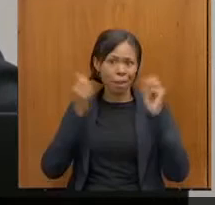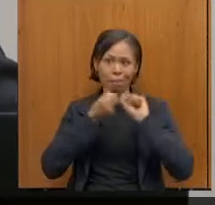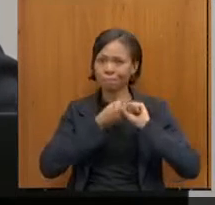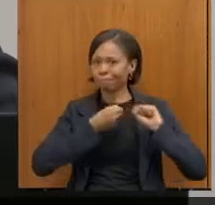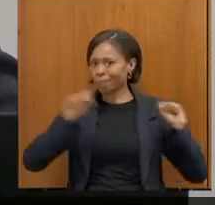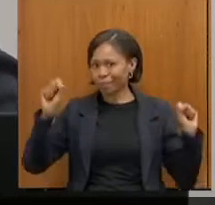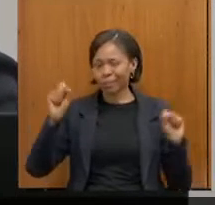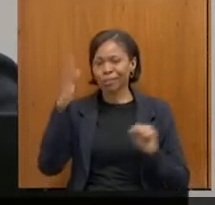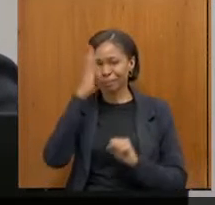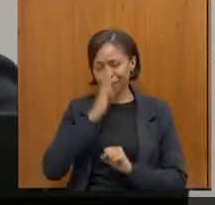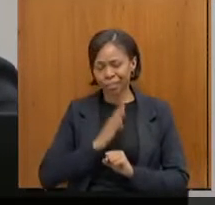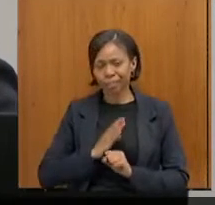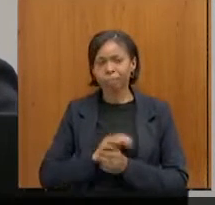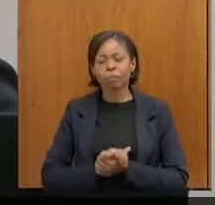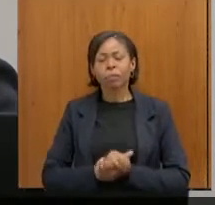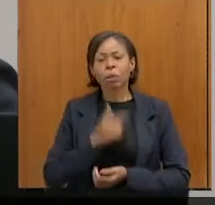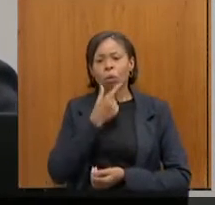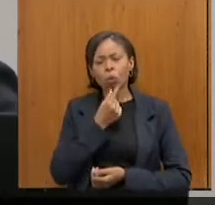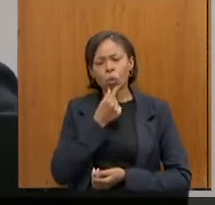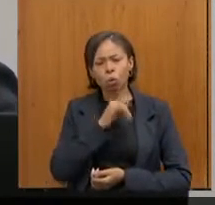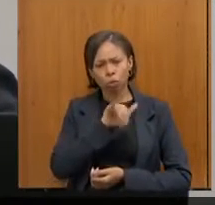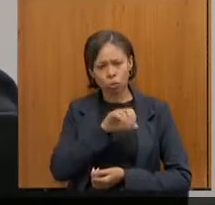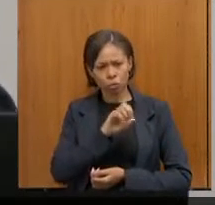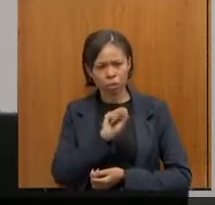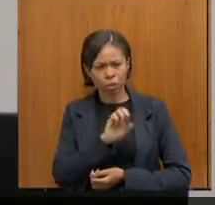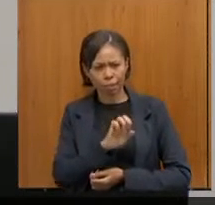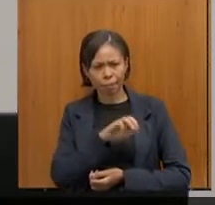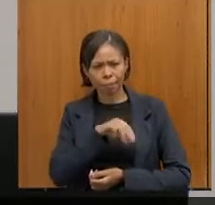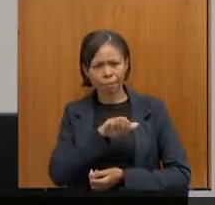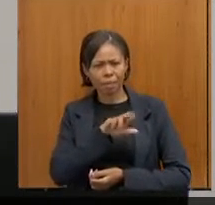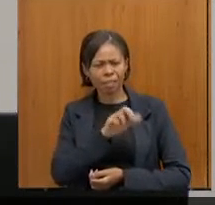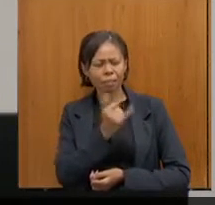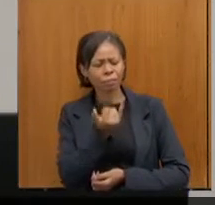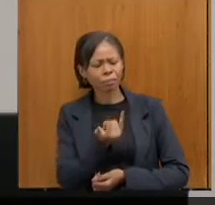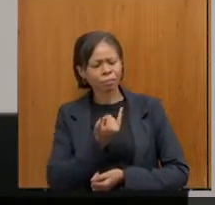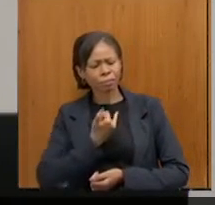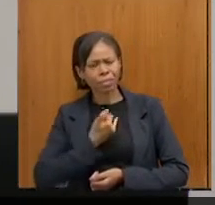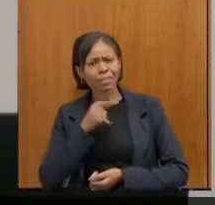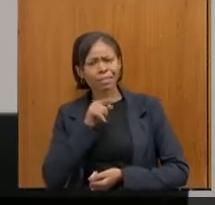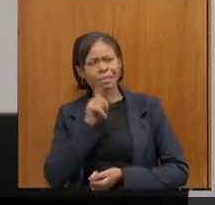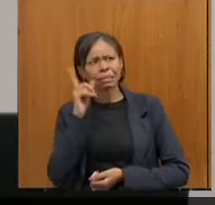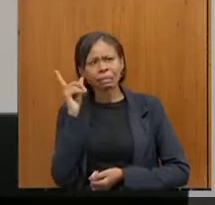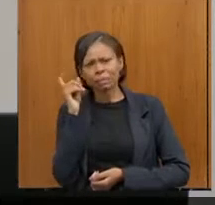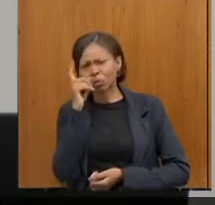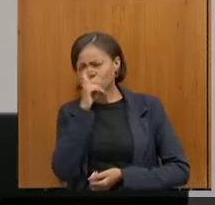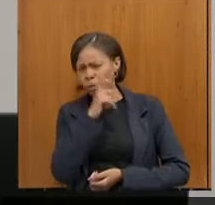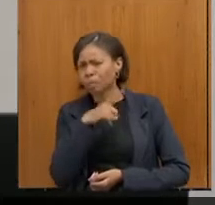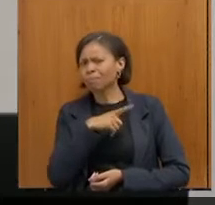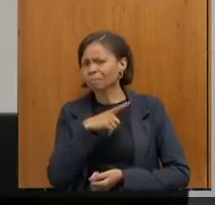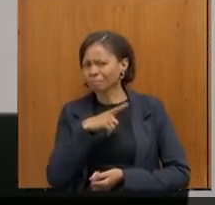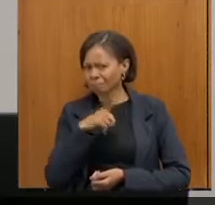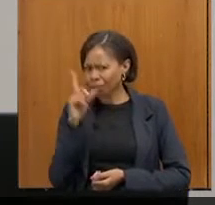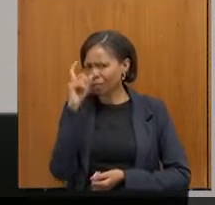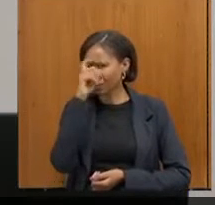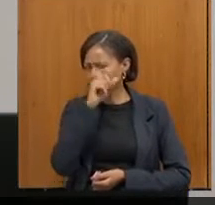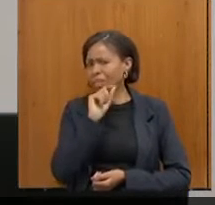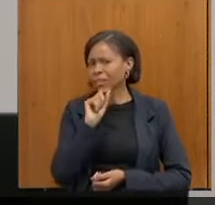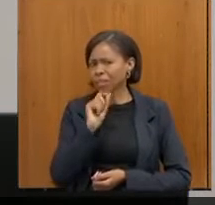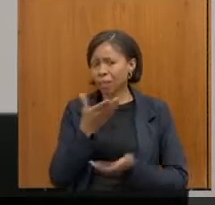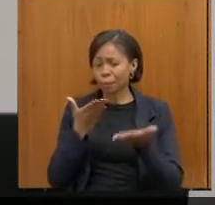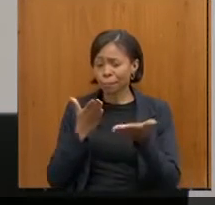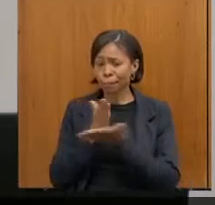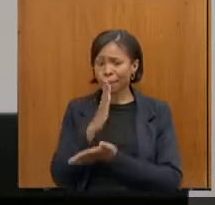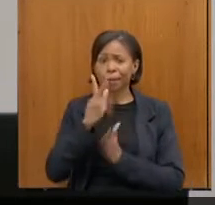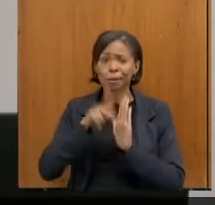campos estava me relatando sobre a dificuldade que ele tem um poderá provar alguns projetos de ampliação